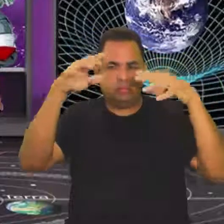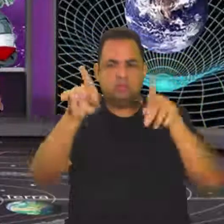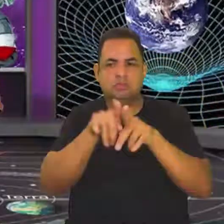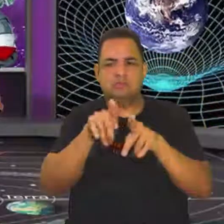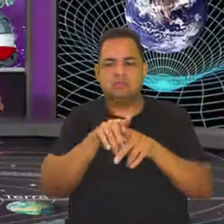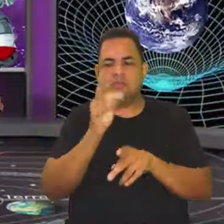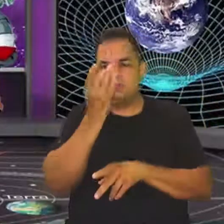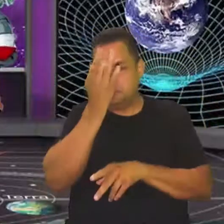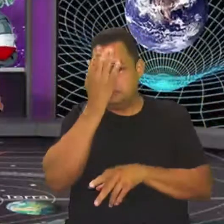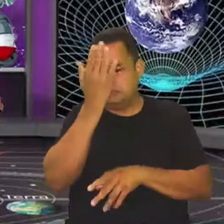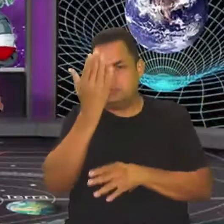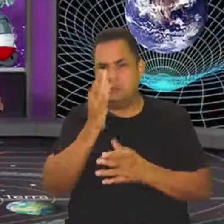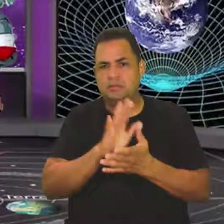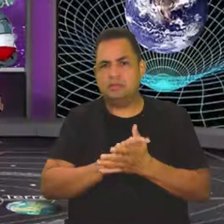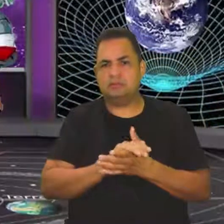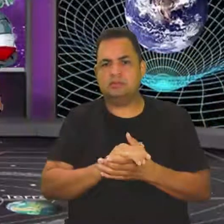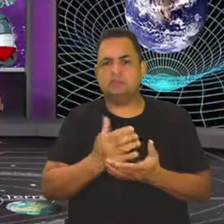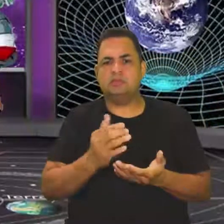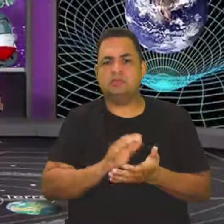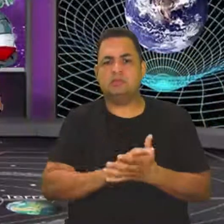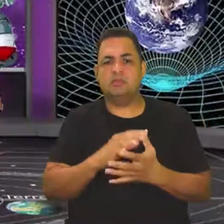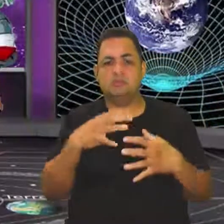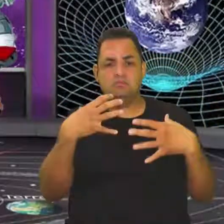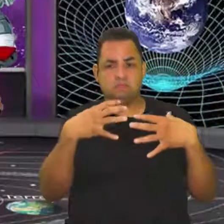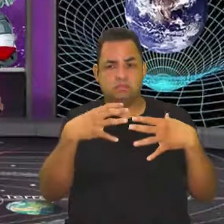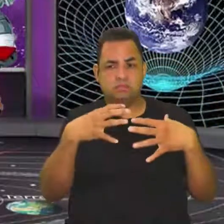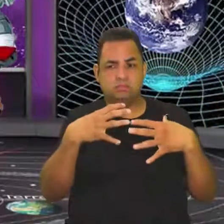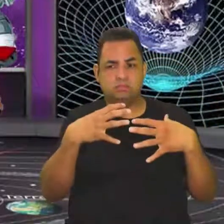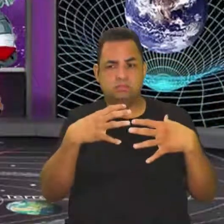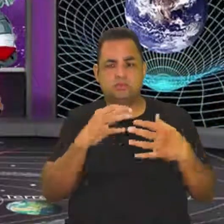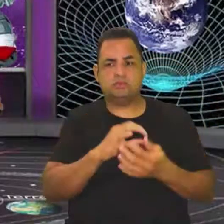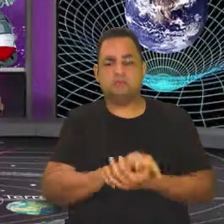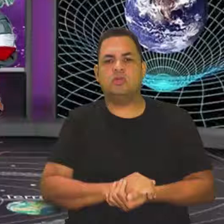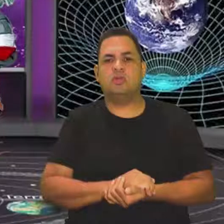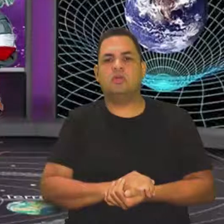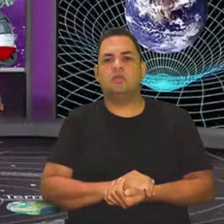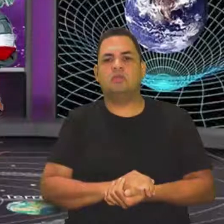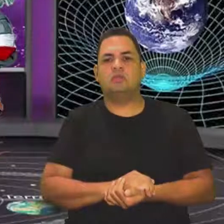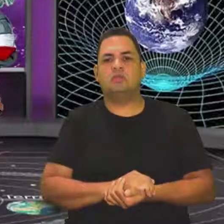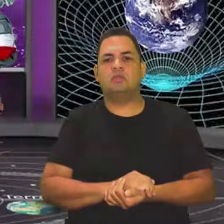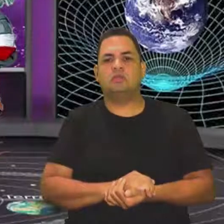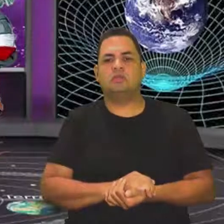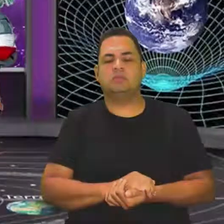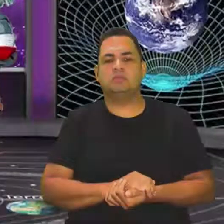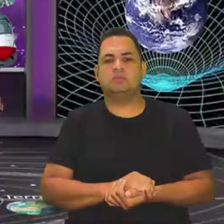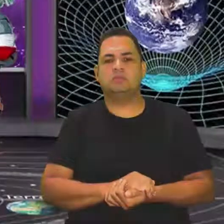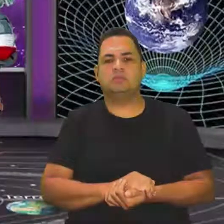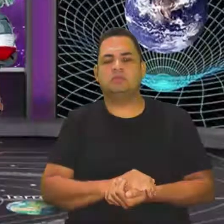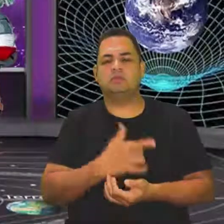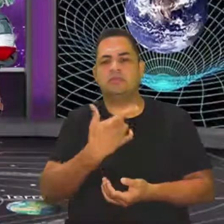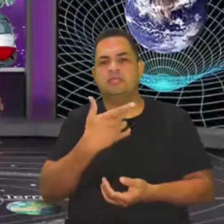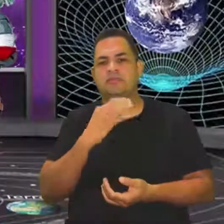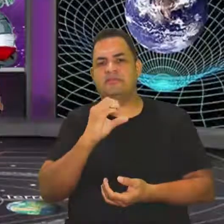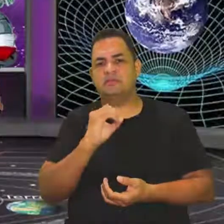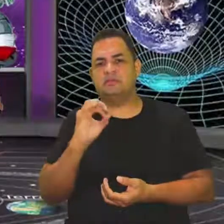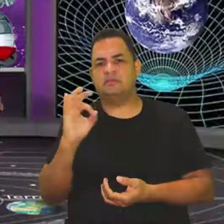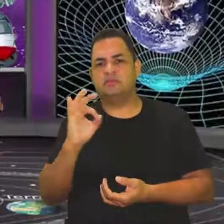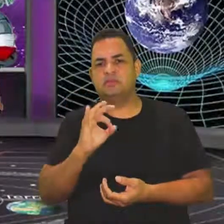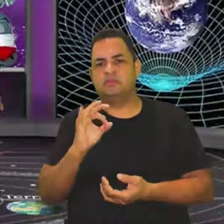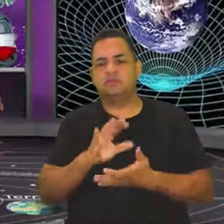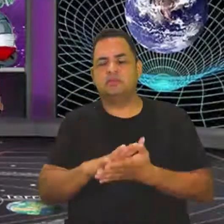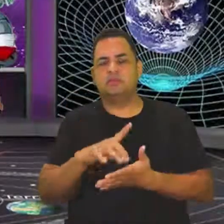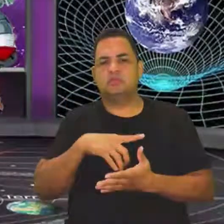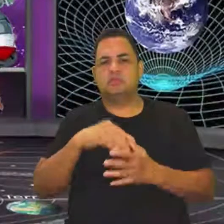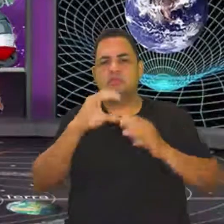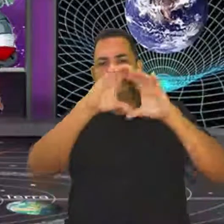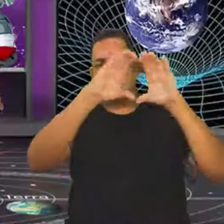muito mais o choque. Então, o que acontece? O raio, ele é 20% desse que cai no solo, mas resiste entre as nuvens. Quem